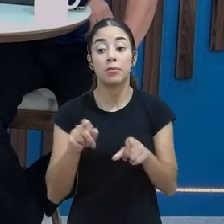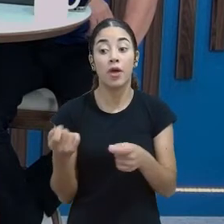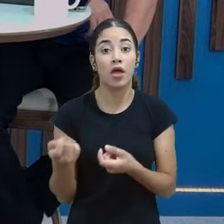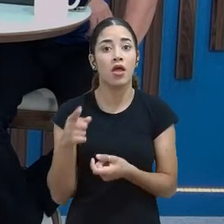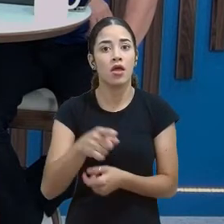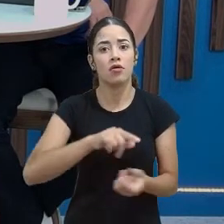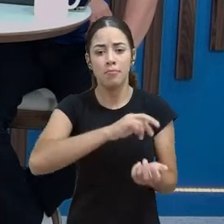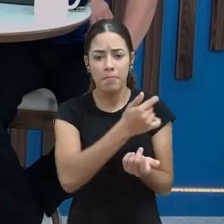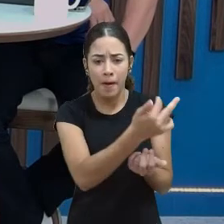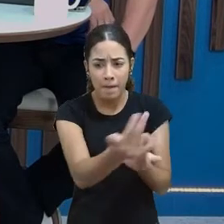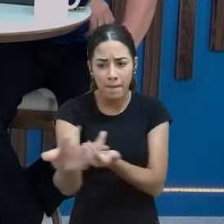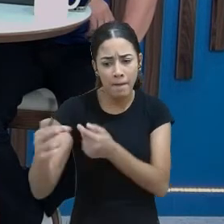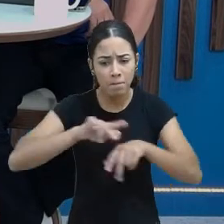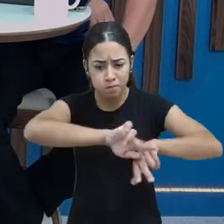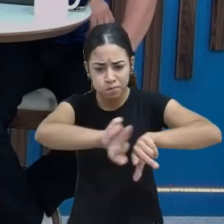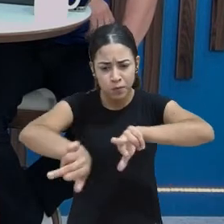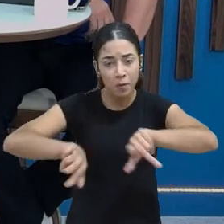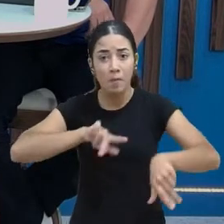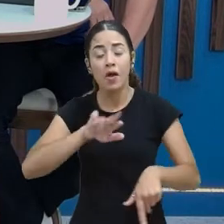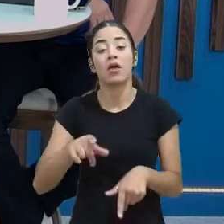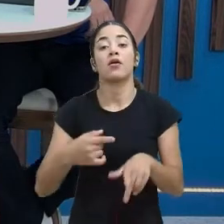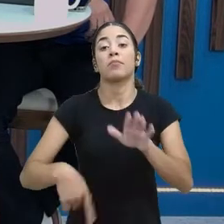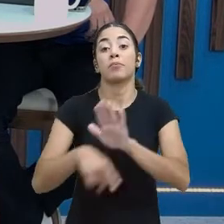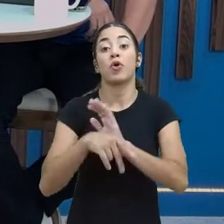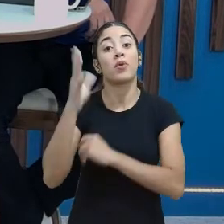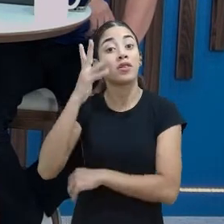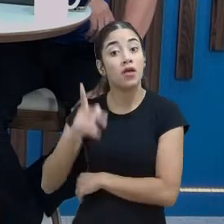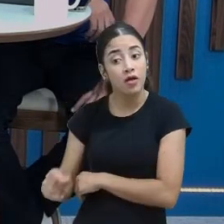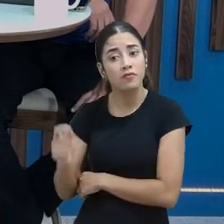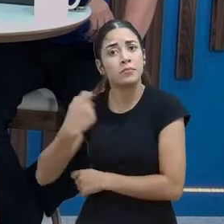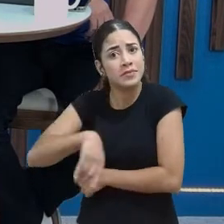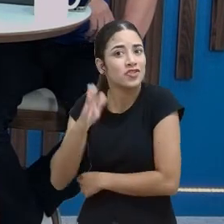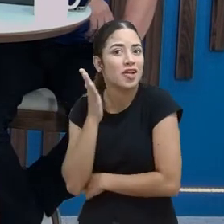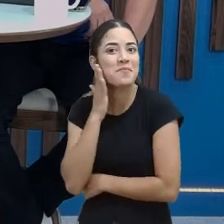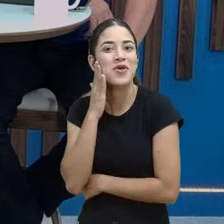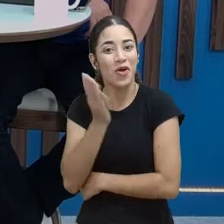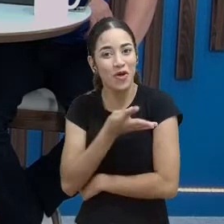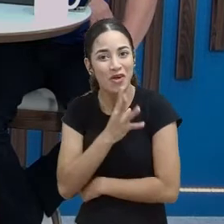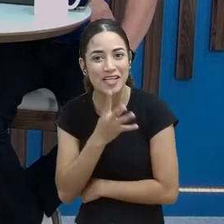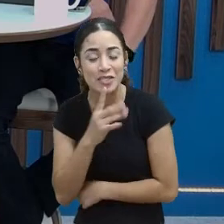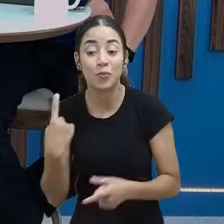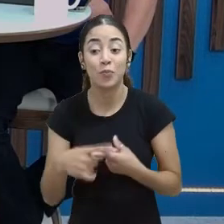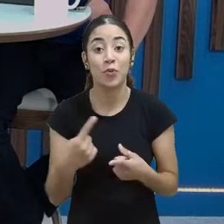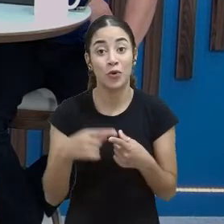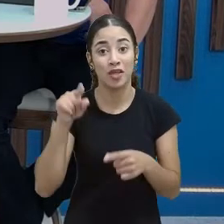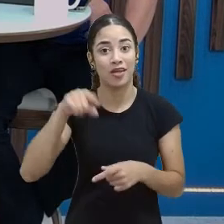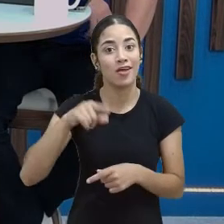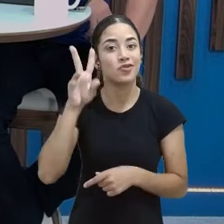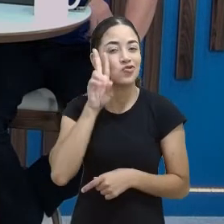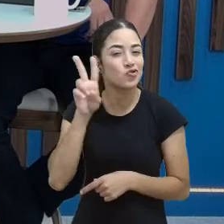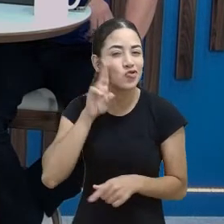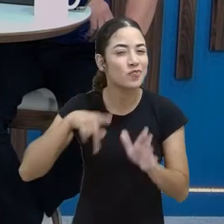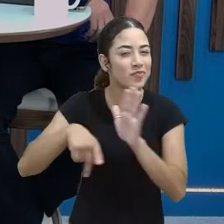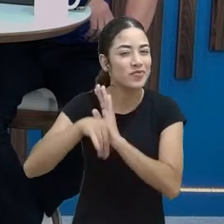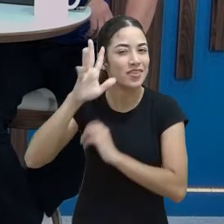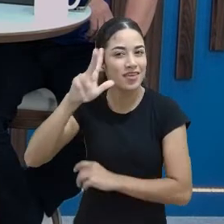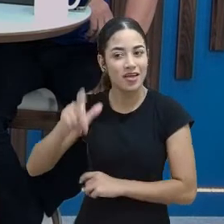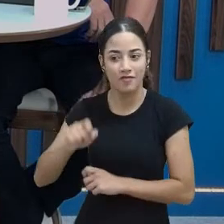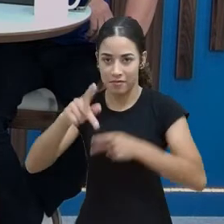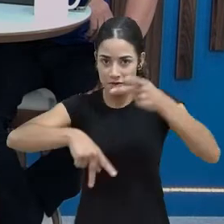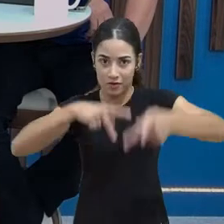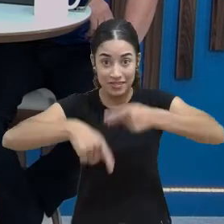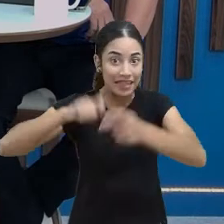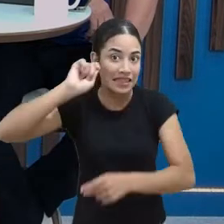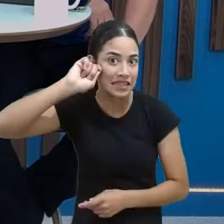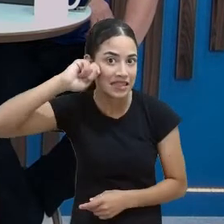existe na história da África, porque muitas vezes a história da África, dessa população preta,